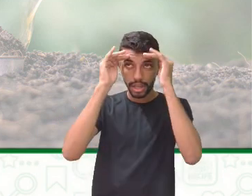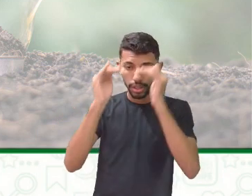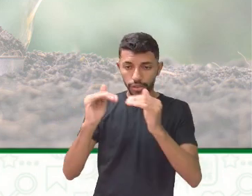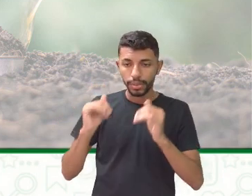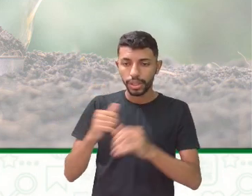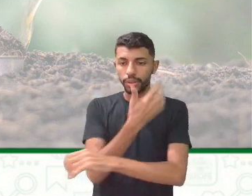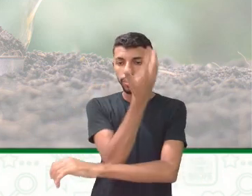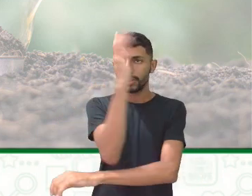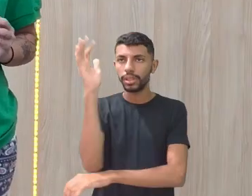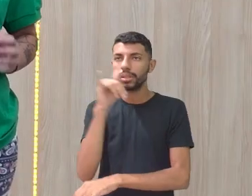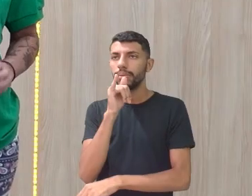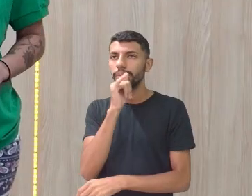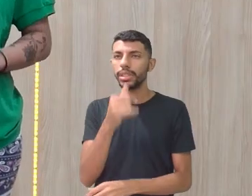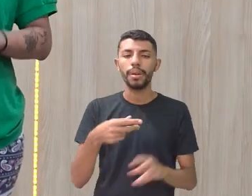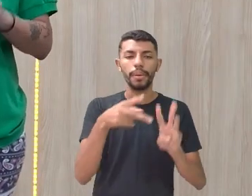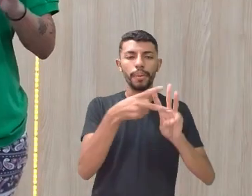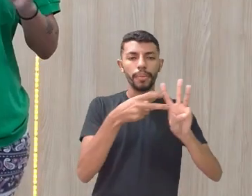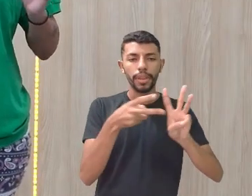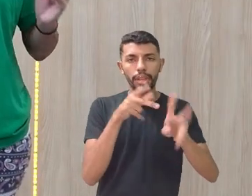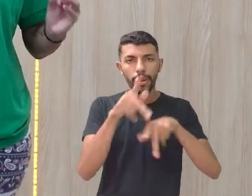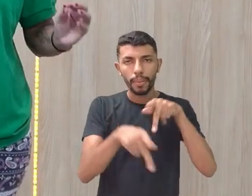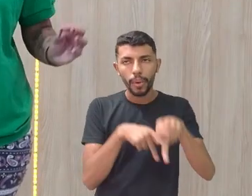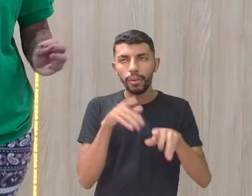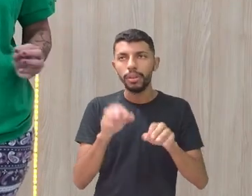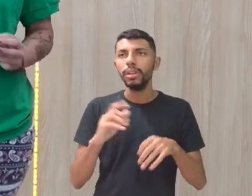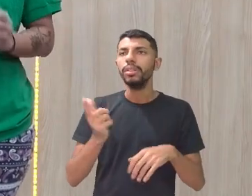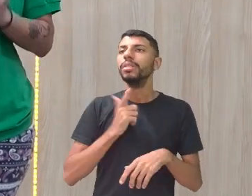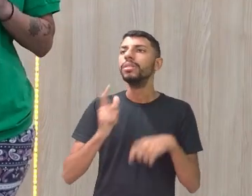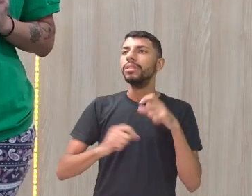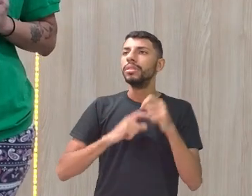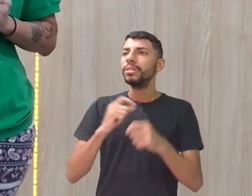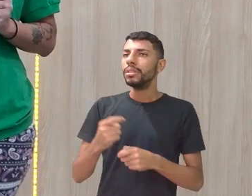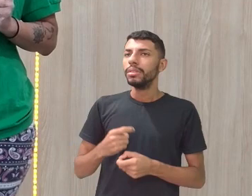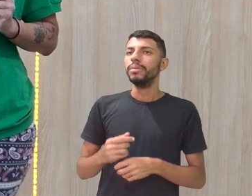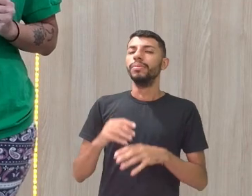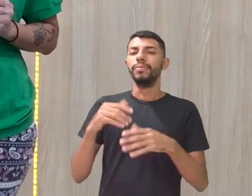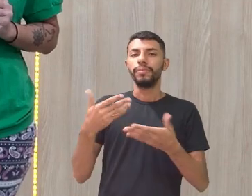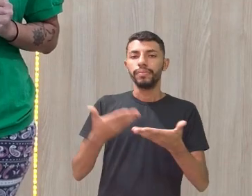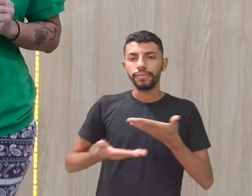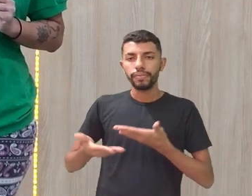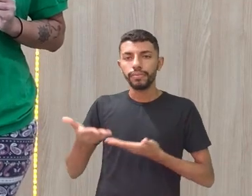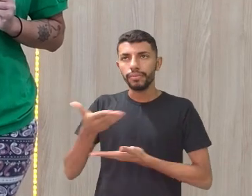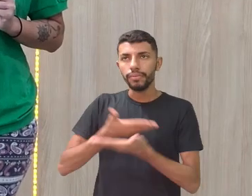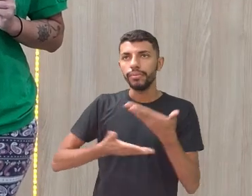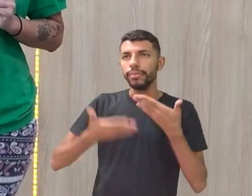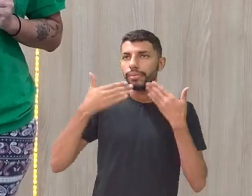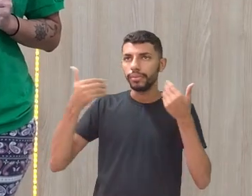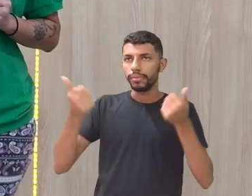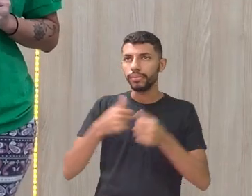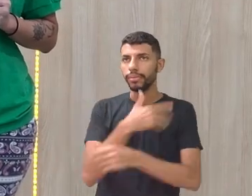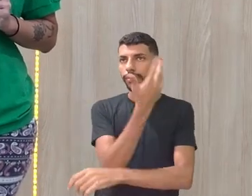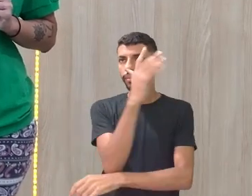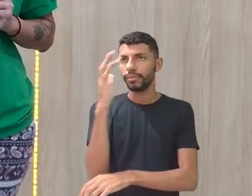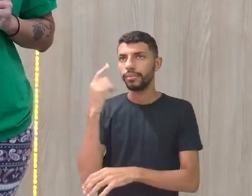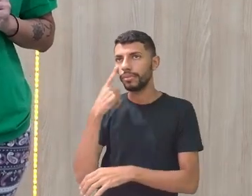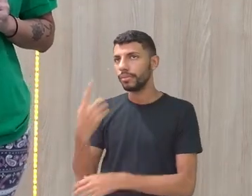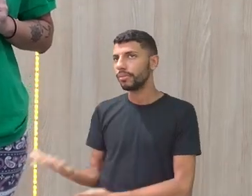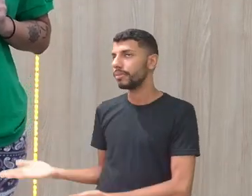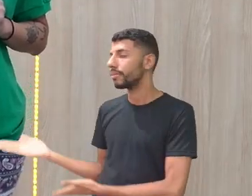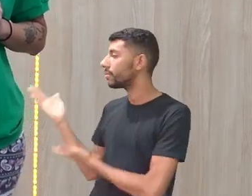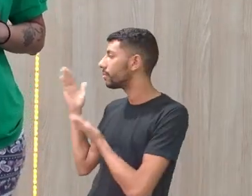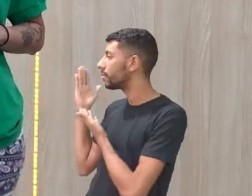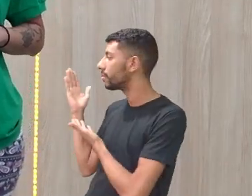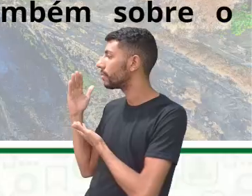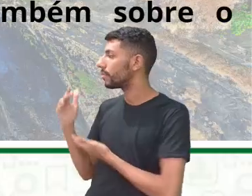essa relação mais sustentável, uma convivência mais equilibrada com a natureza. Tá bem?